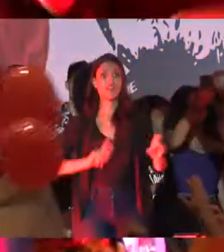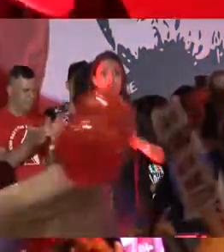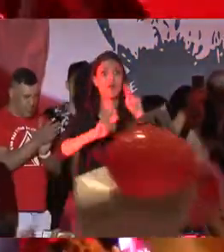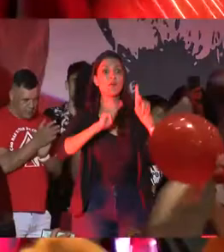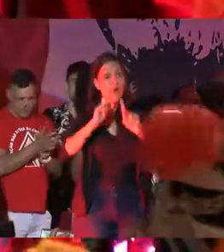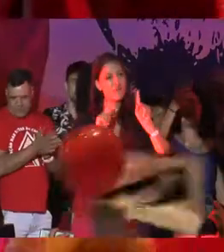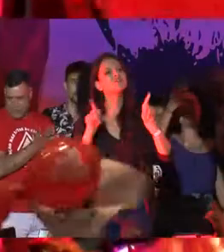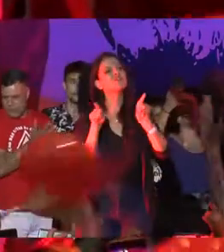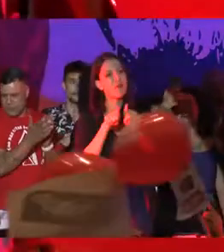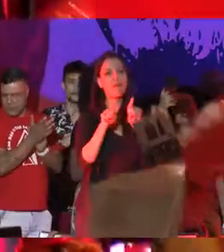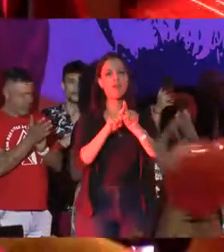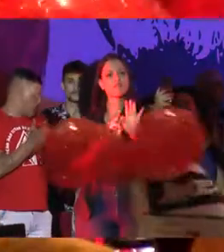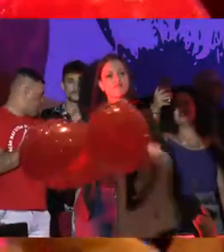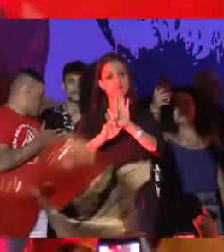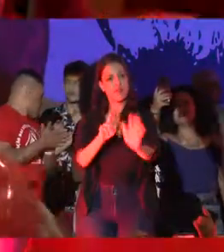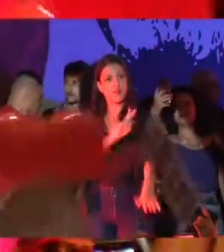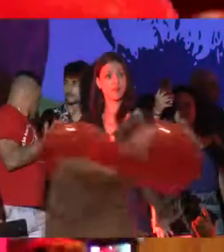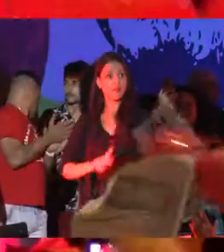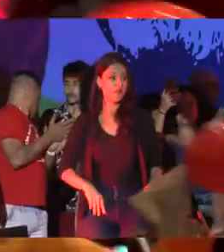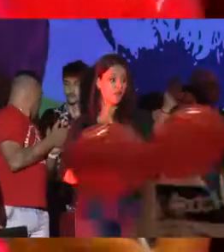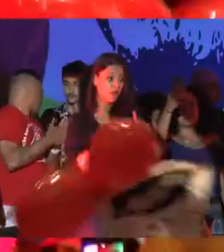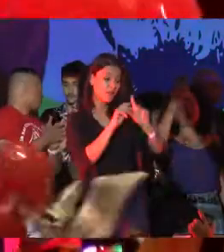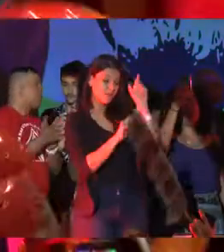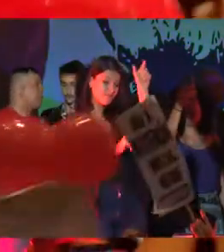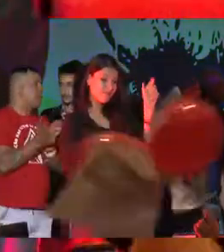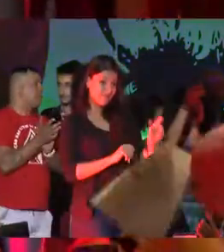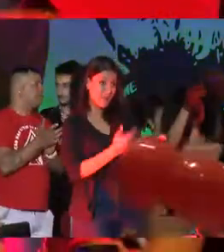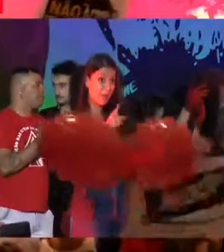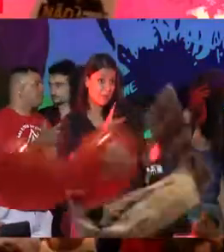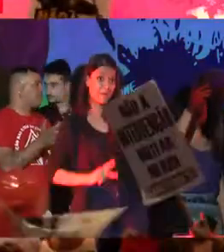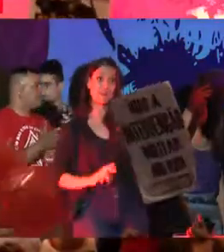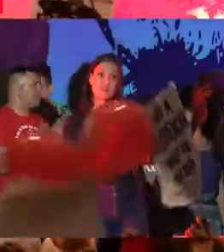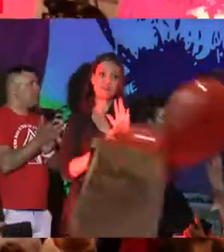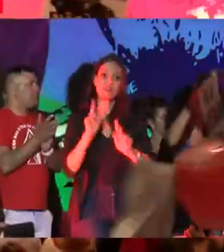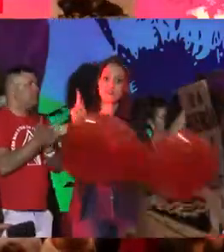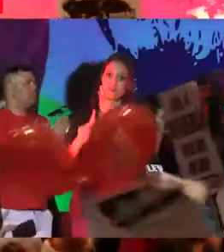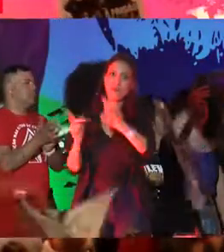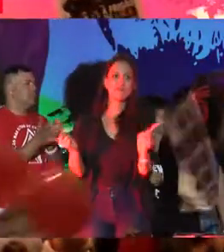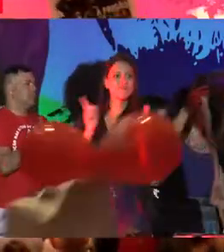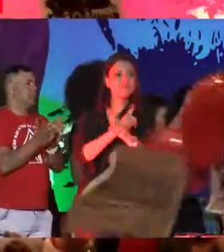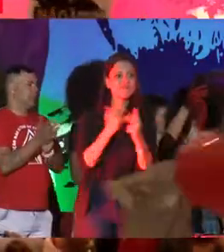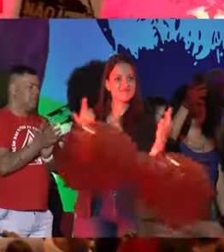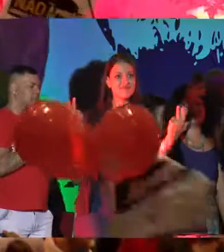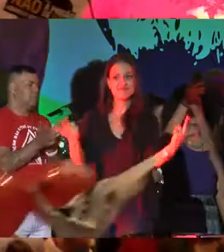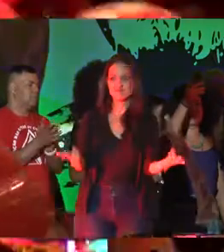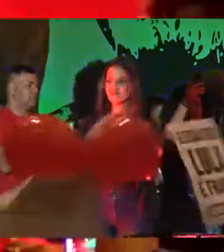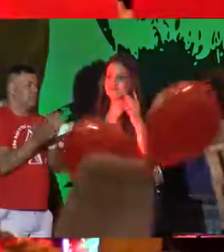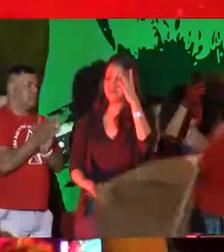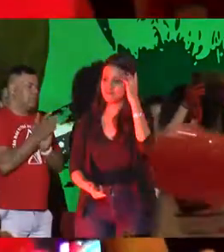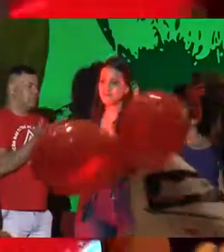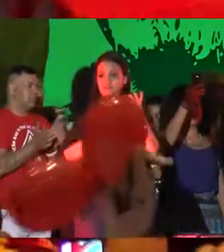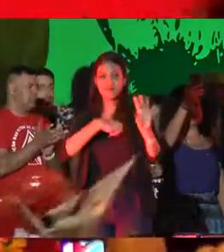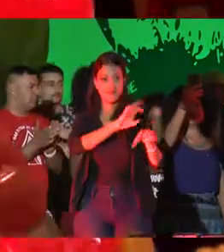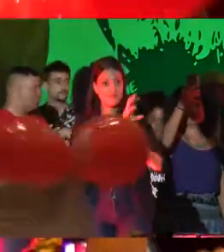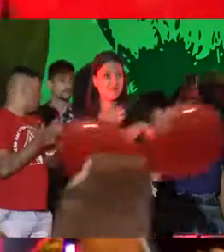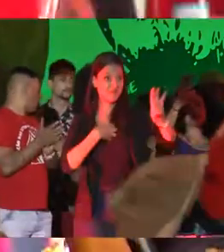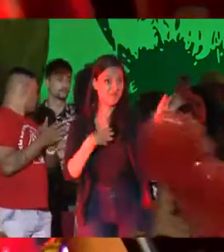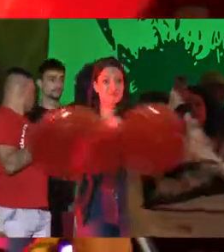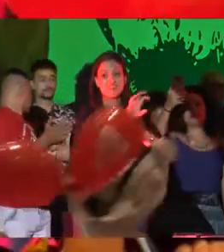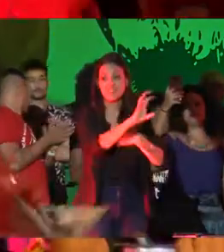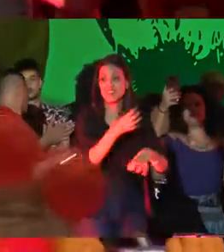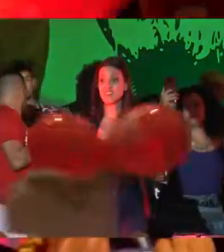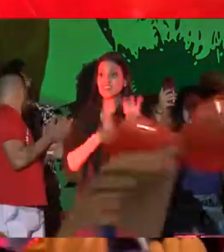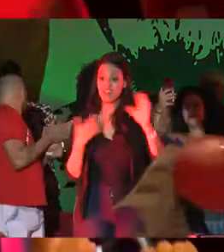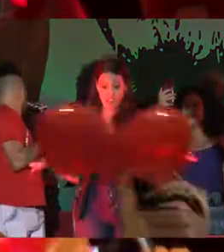é o presidente. Onde o presidente é o povo e o povo é presidente. Nós estamos aqui